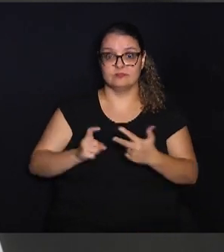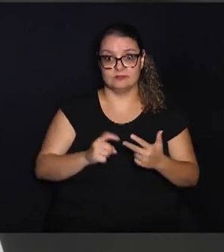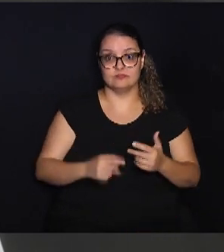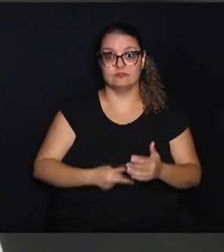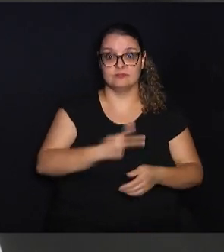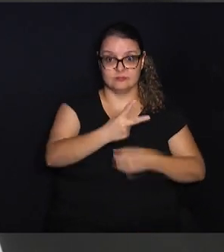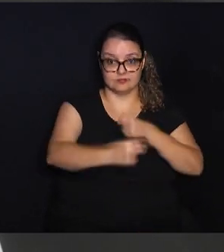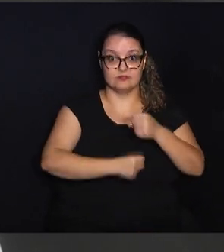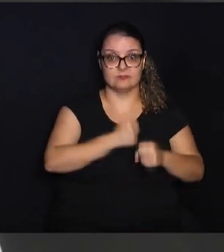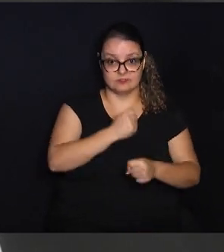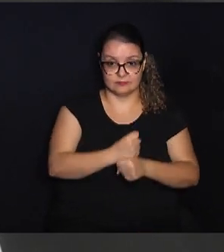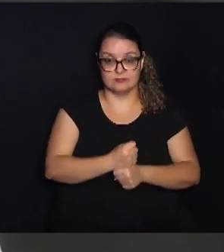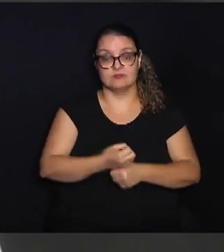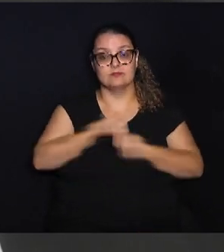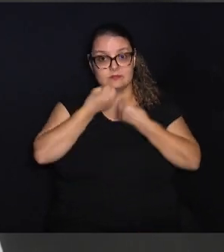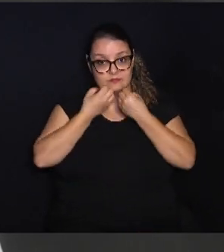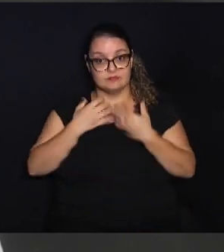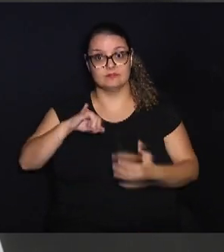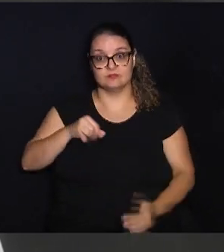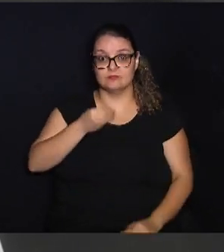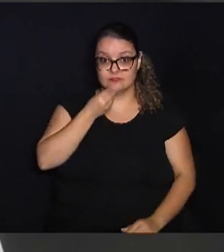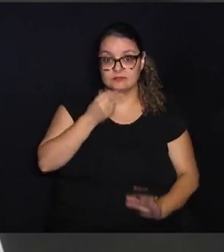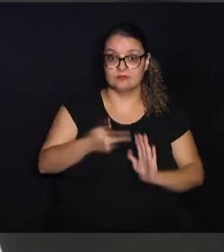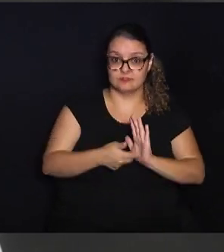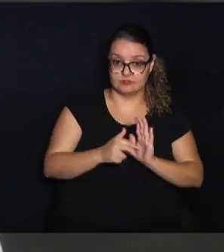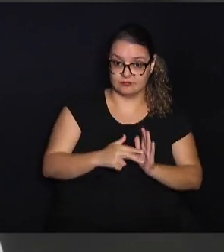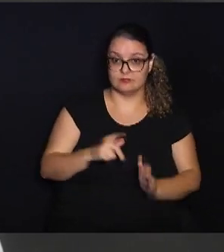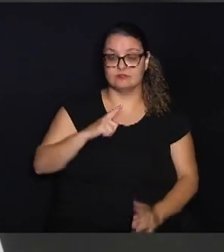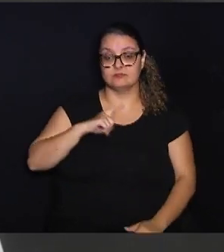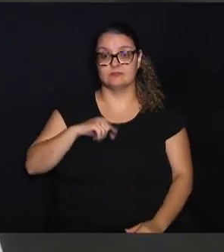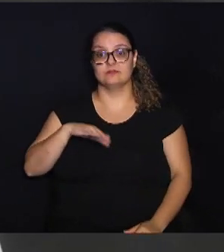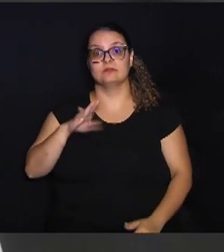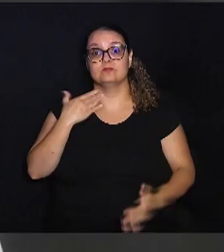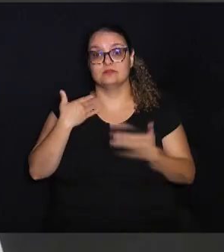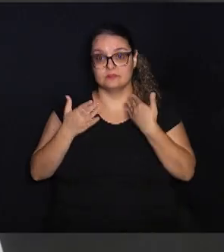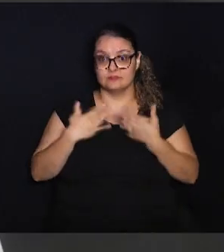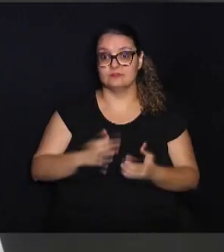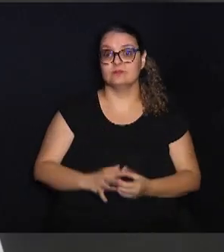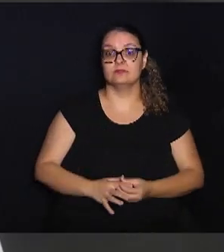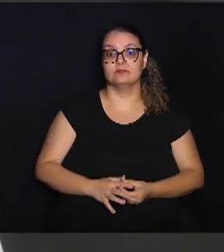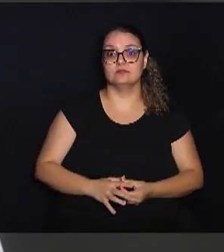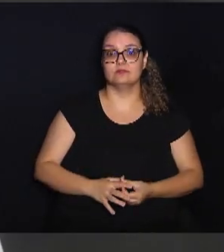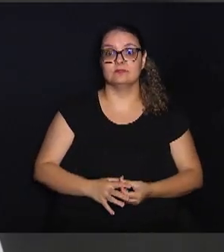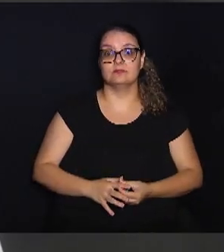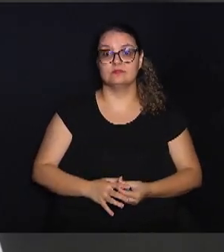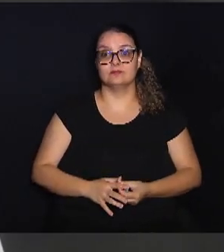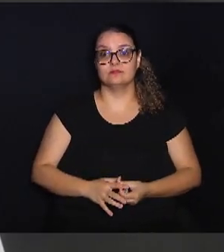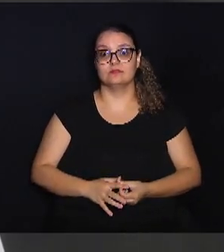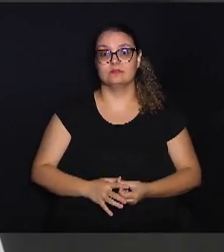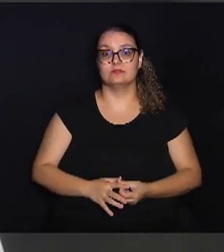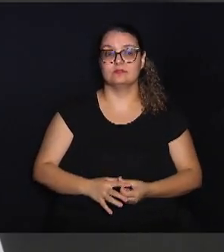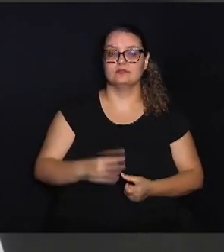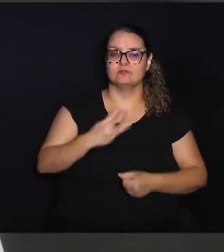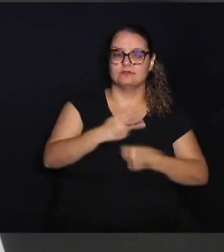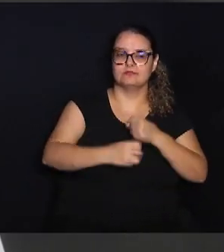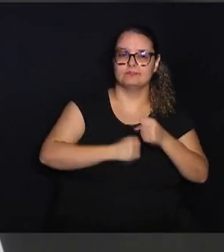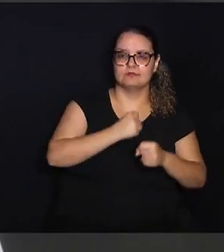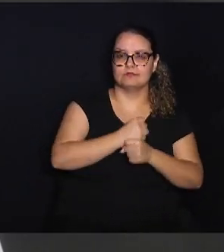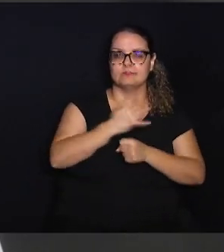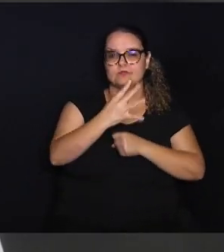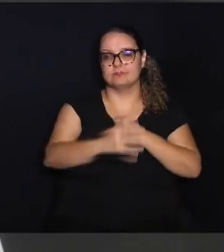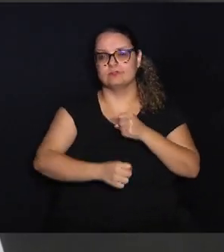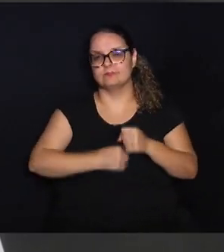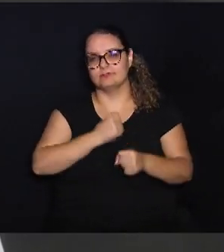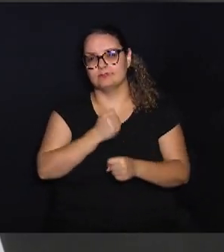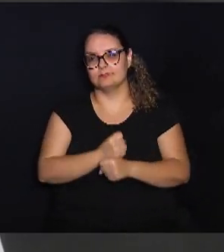foram muito proveitosos nesse sentido, onde a gente teve mais diálogo, mas a partir do 3º e 4º ano é que a